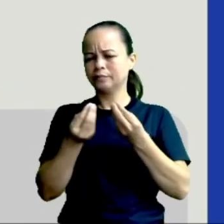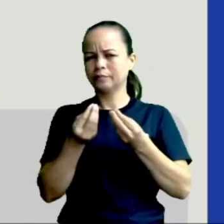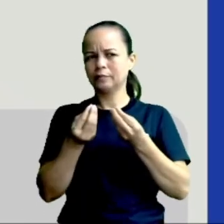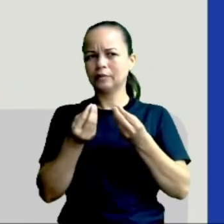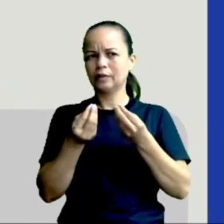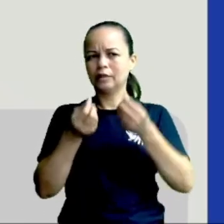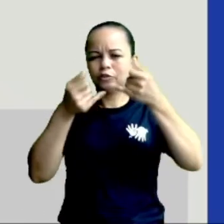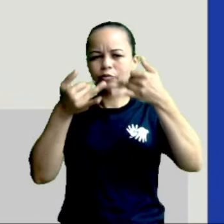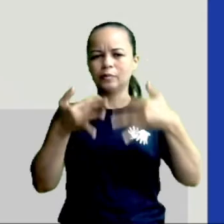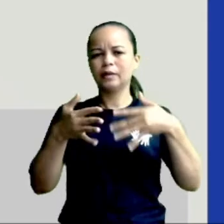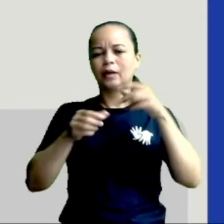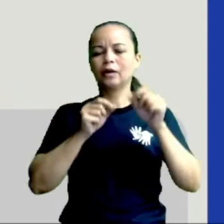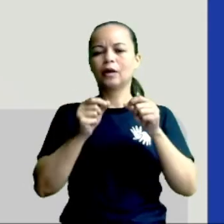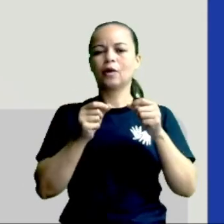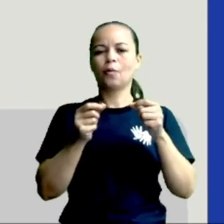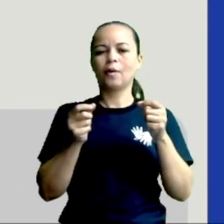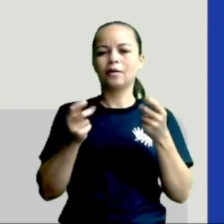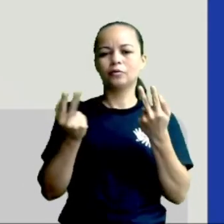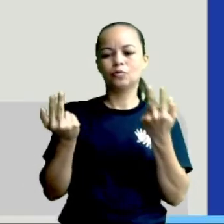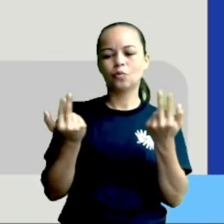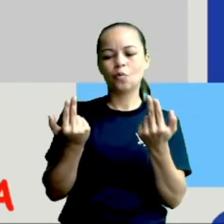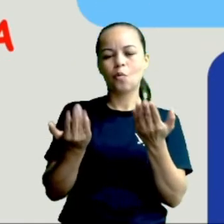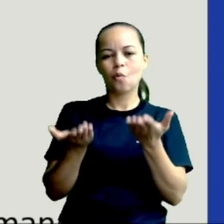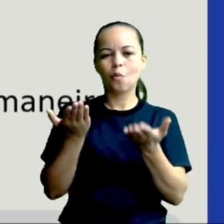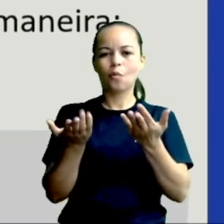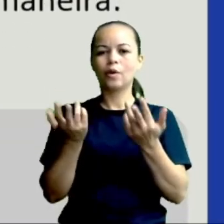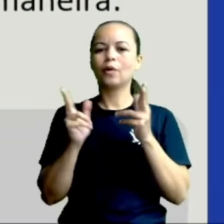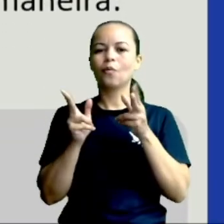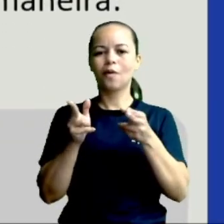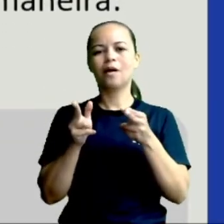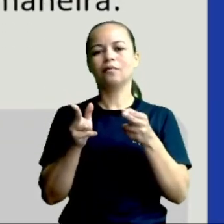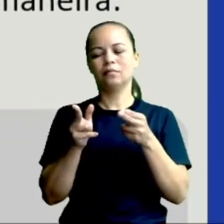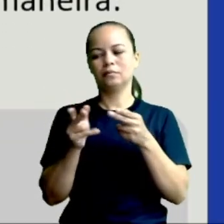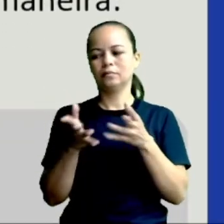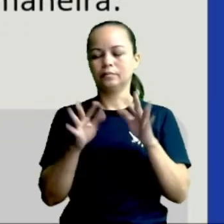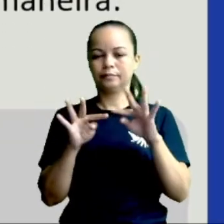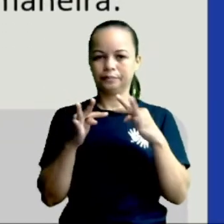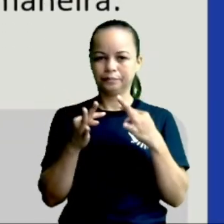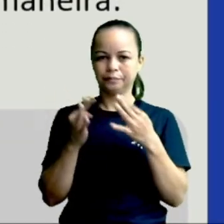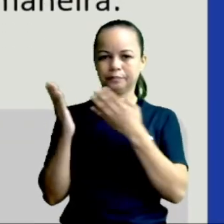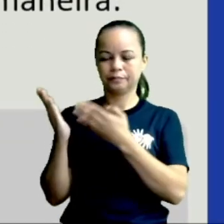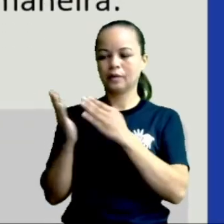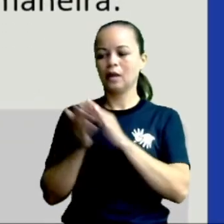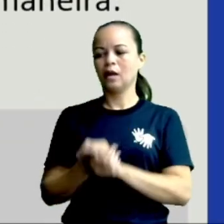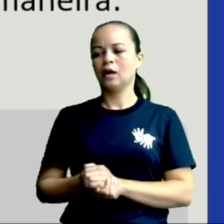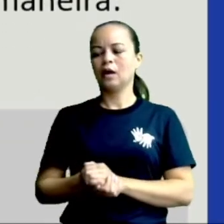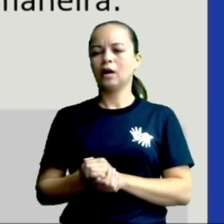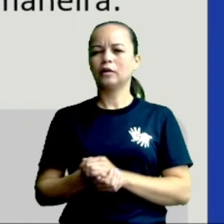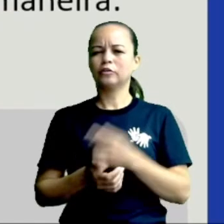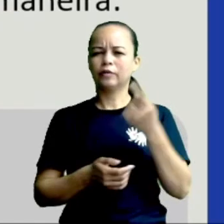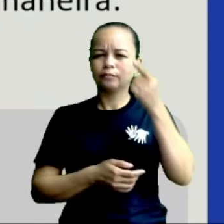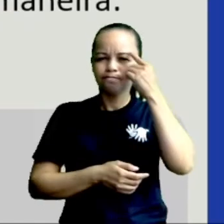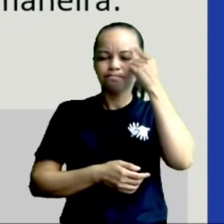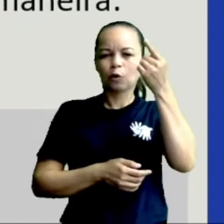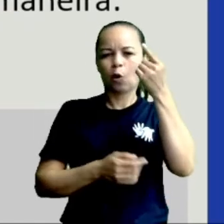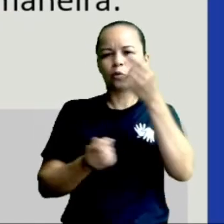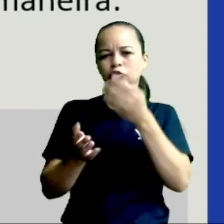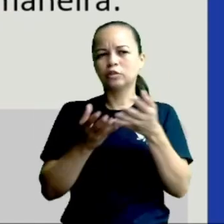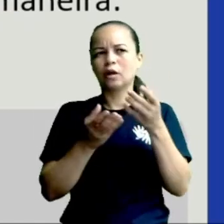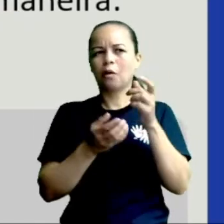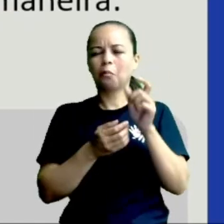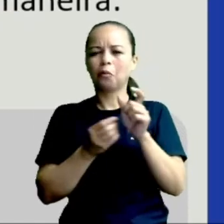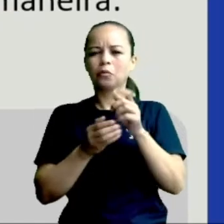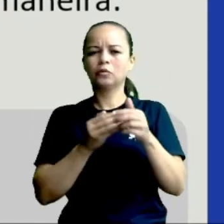iguais Então o que a gente vai fazer presta bem atenção comigo tá aqui a gente vai usar um pouquinho de lógica tá